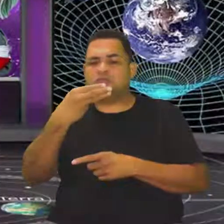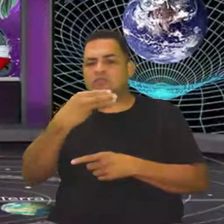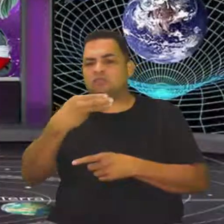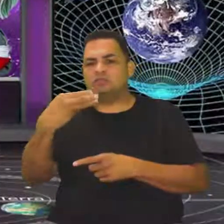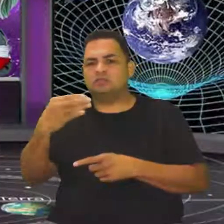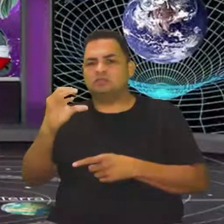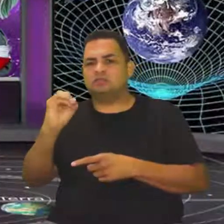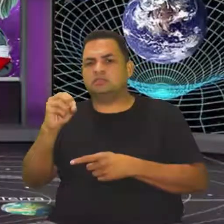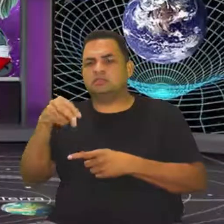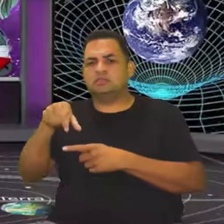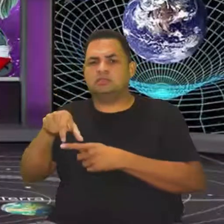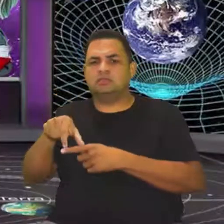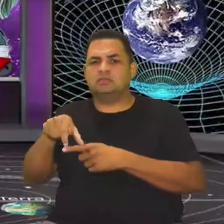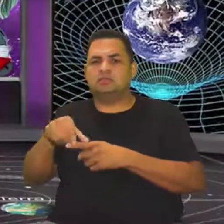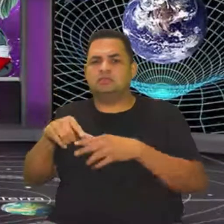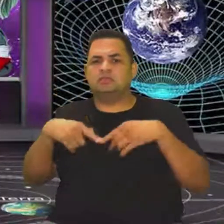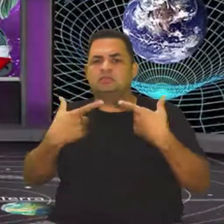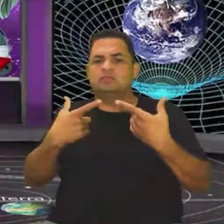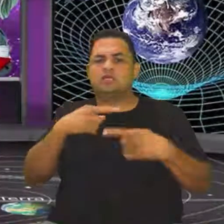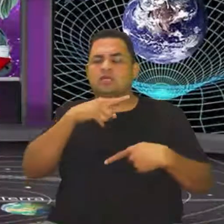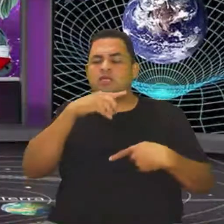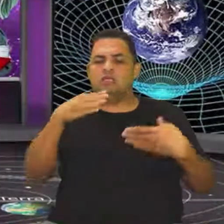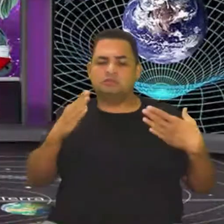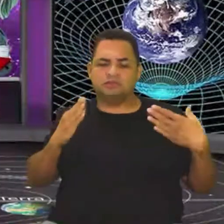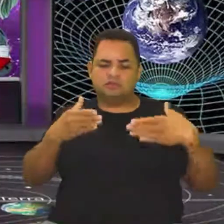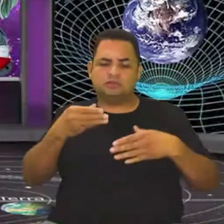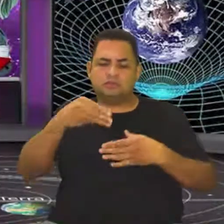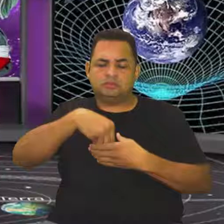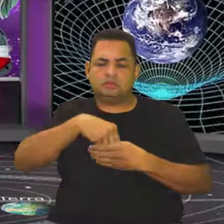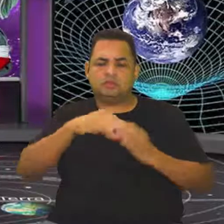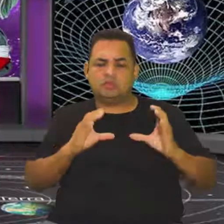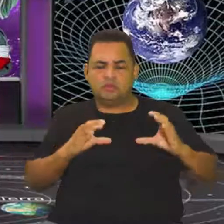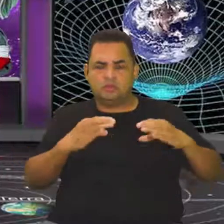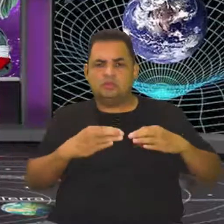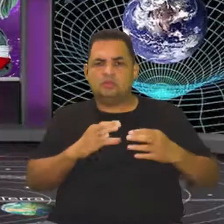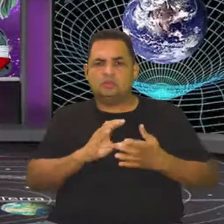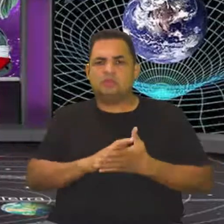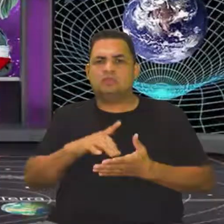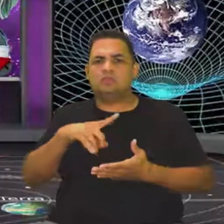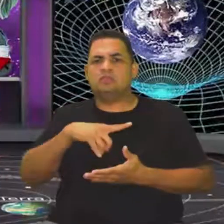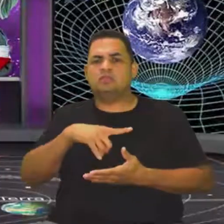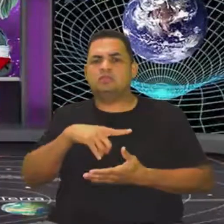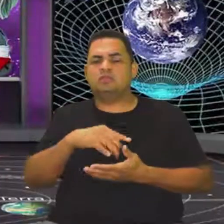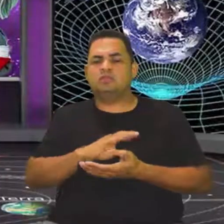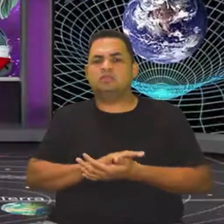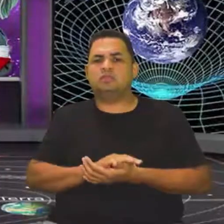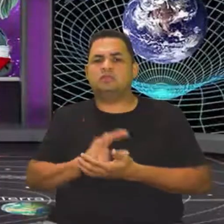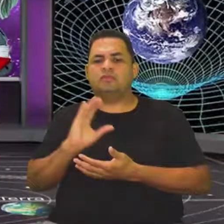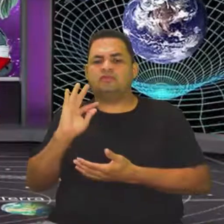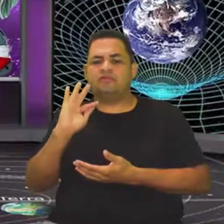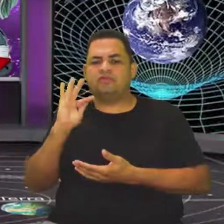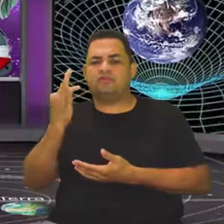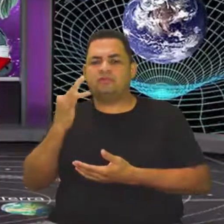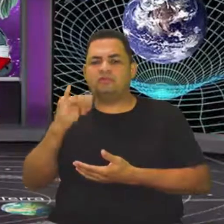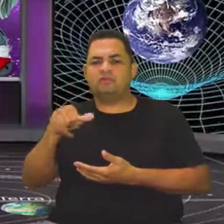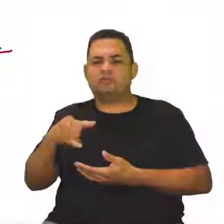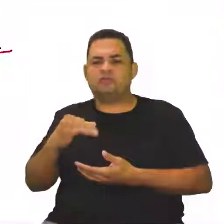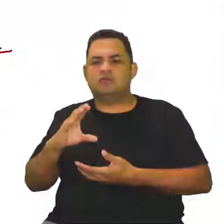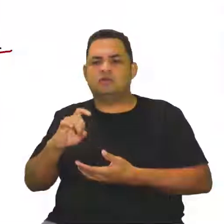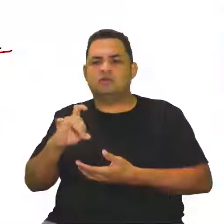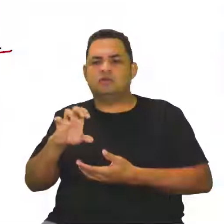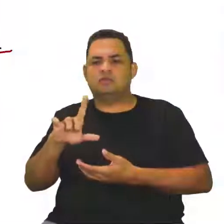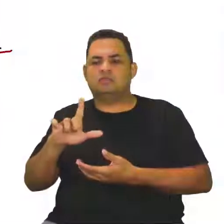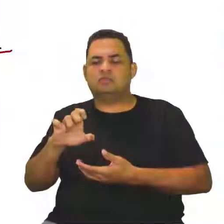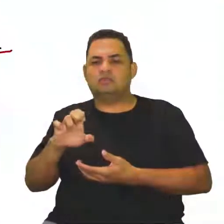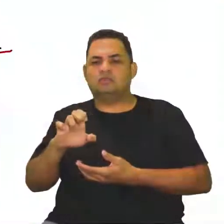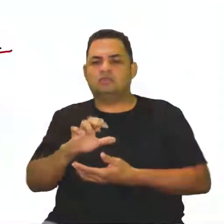Então o resistor ele vai ter esse papel no circuito e ele também trabalha ali com efeito Joule, como nós vimos, tá? Vamos continuar, olha